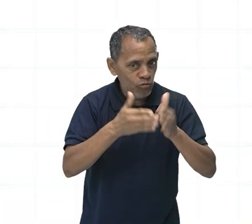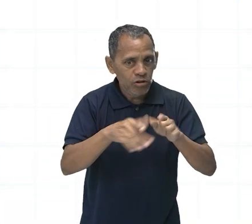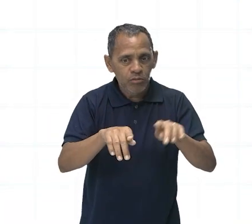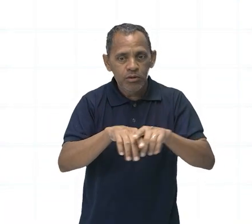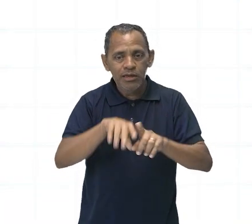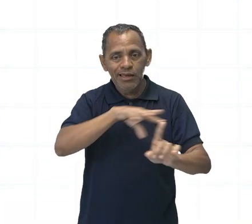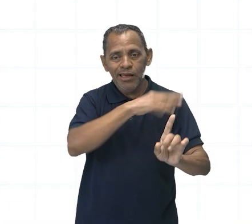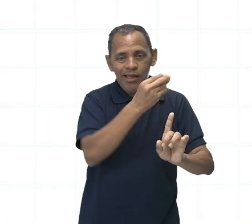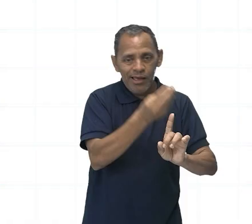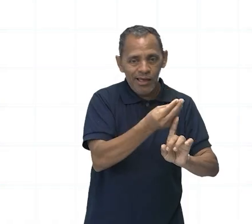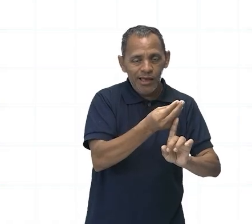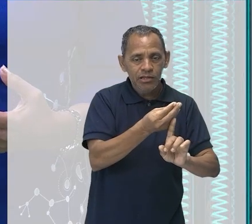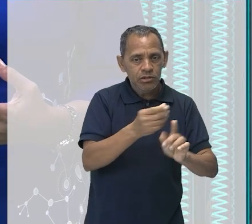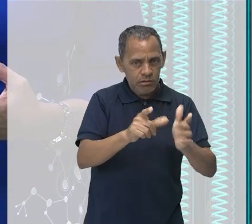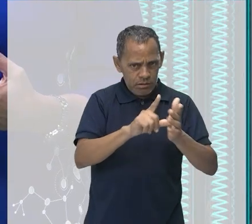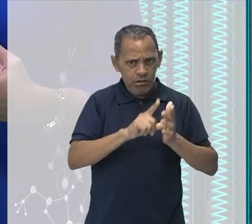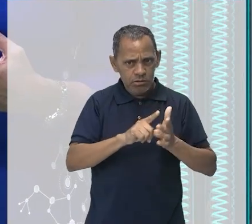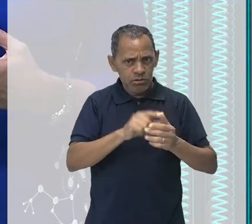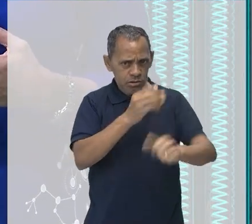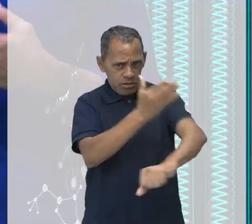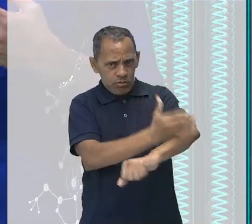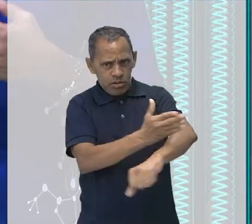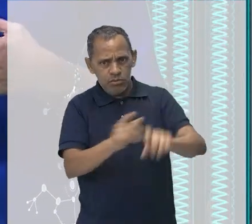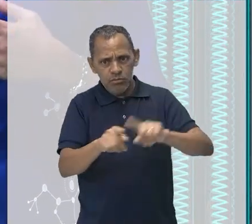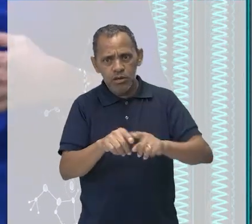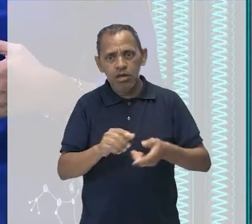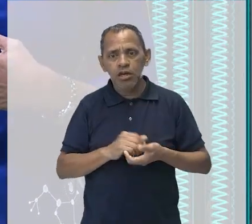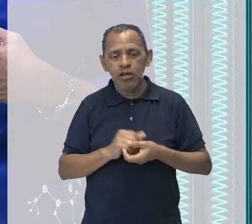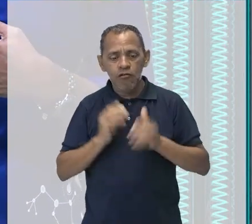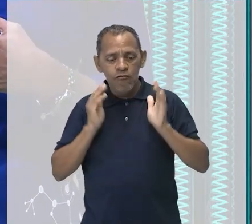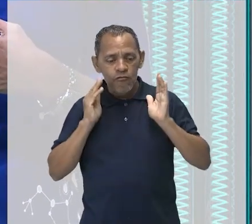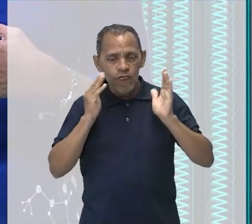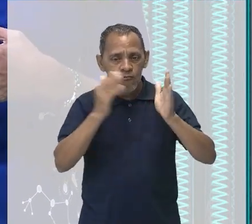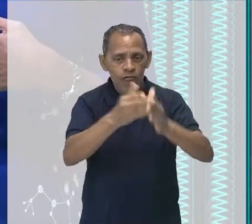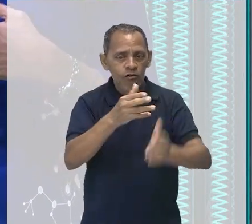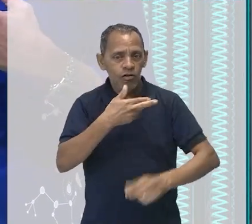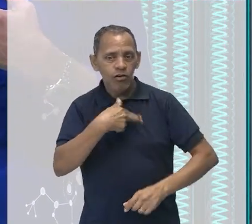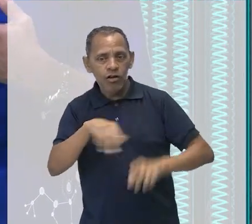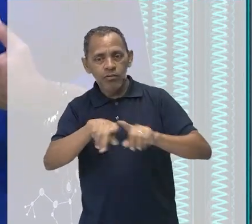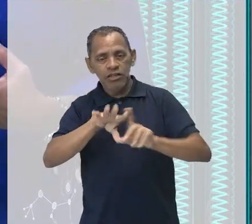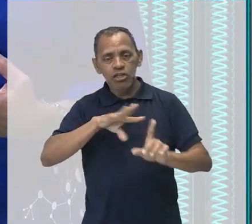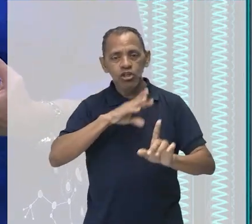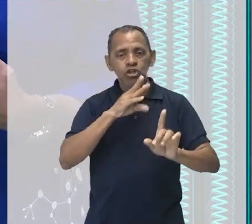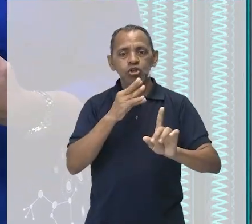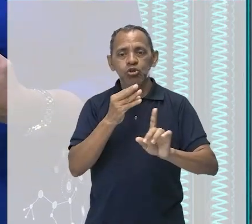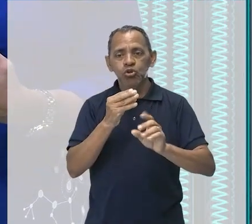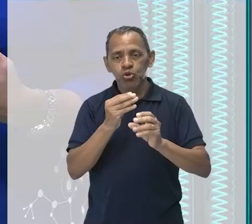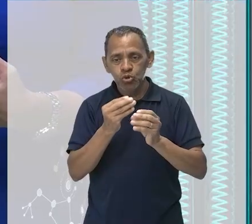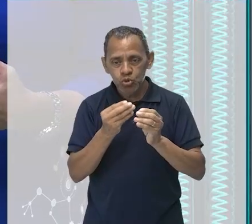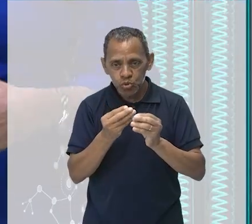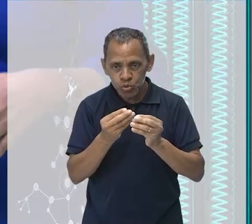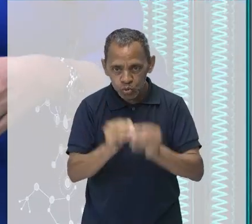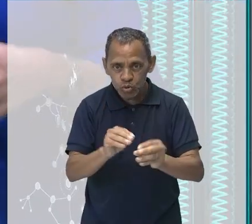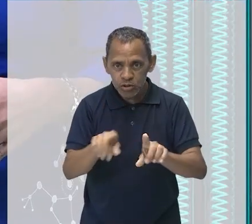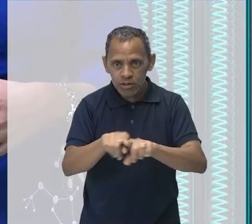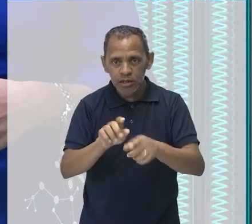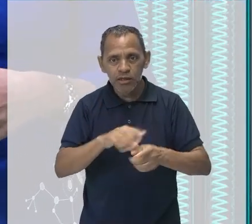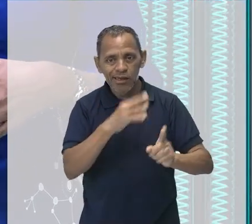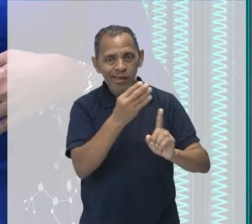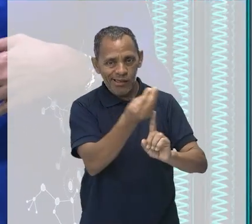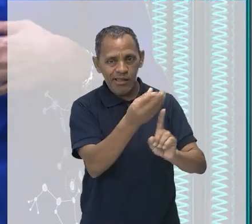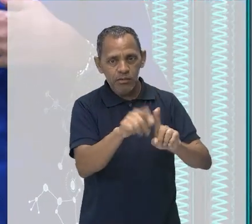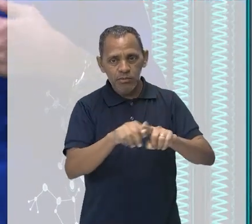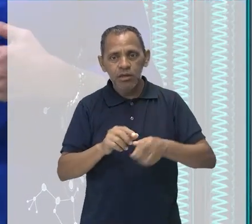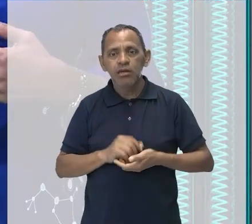para a religiosidade. Então, toda a arte falava sobre os dogmas da Igreja